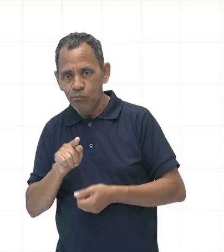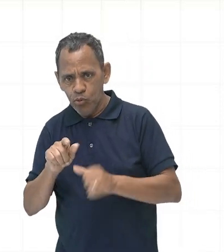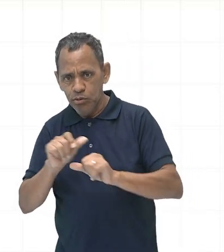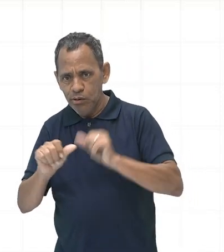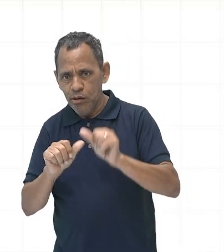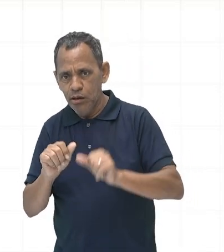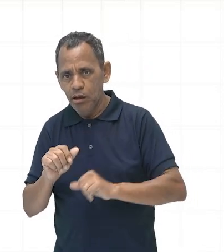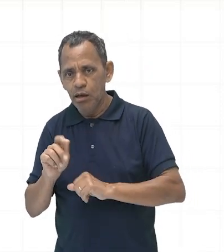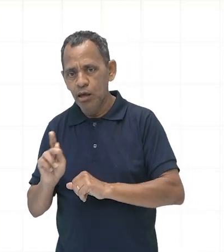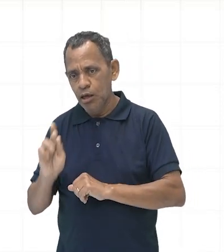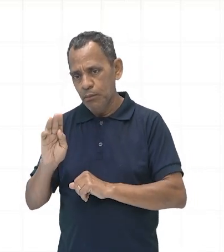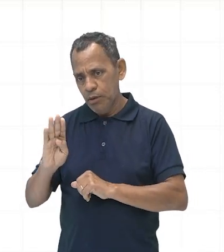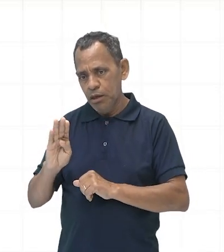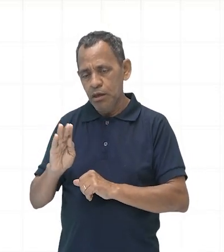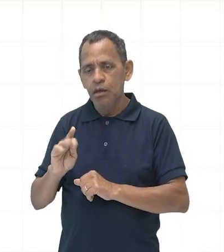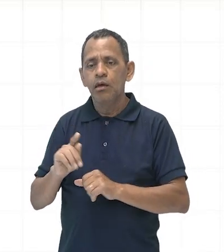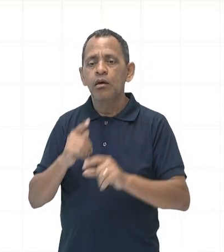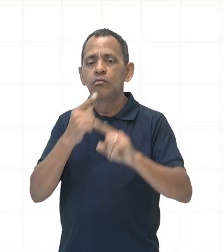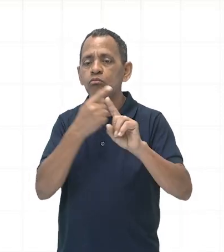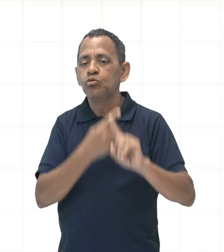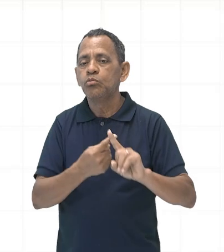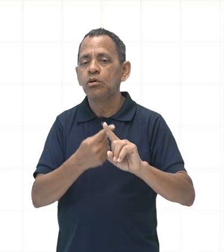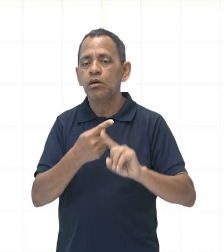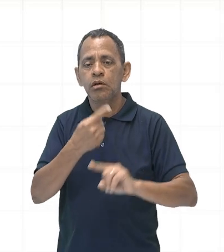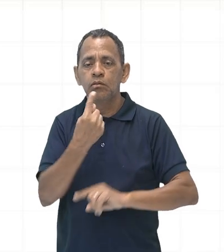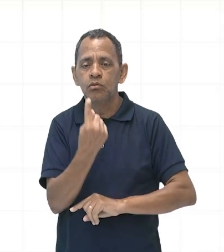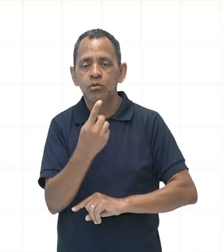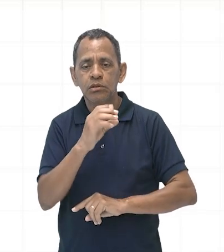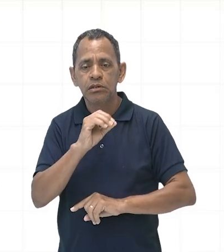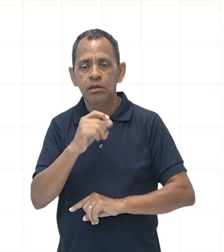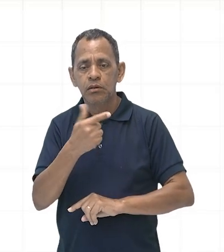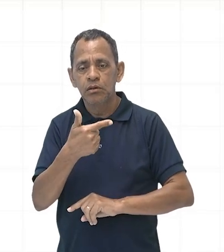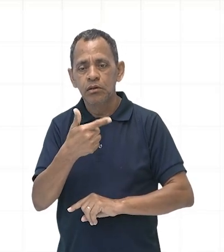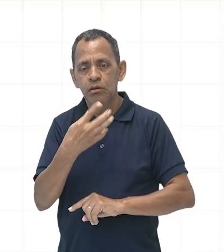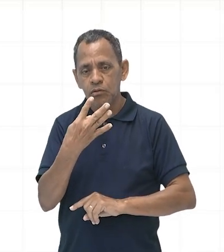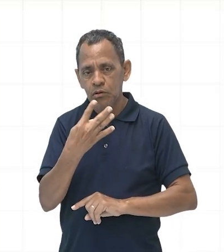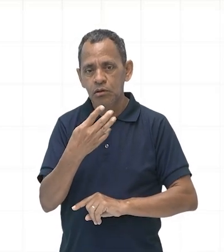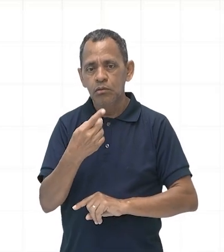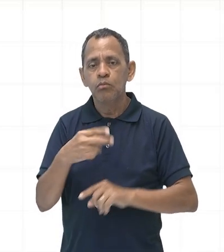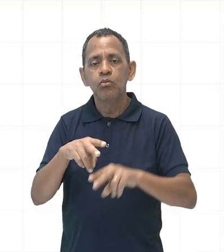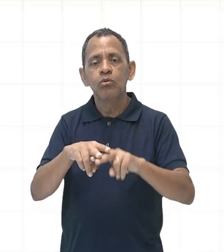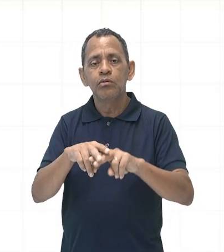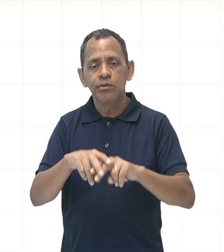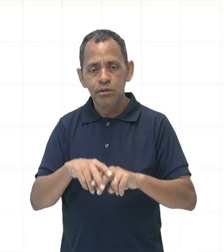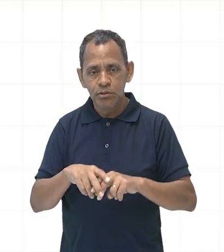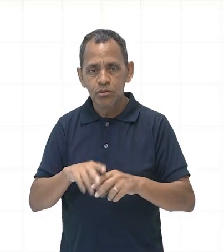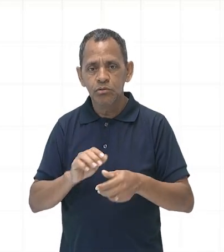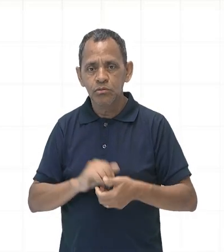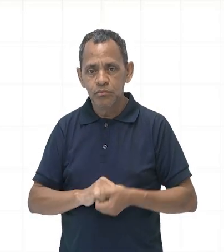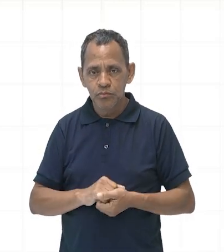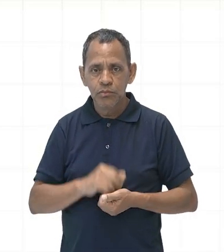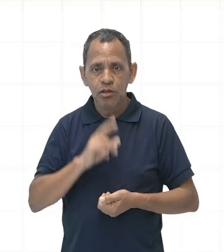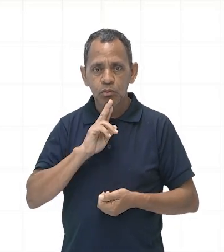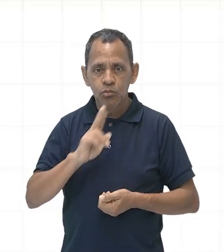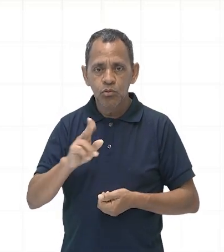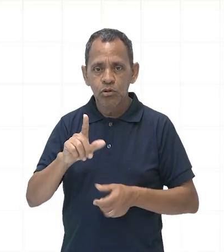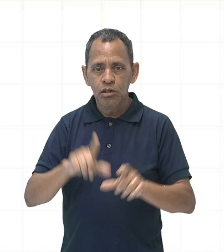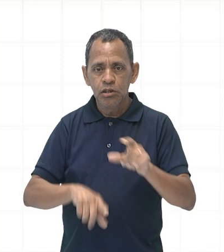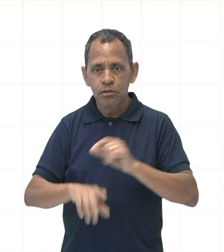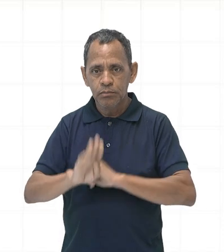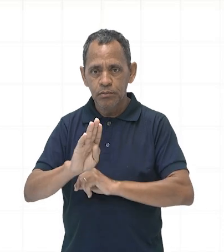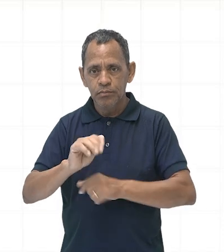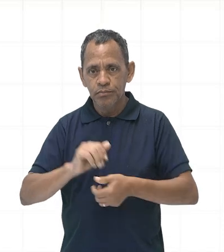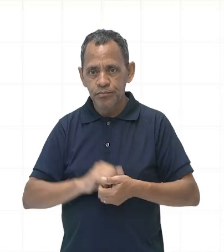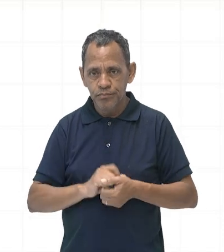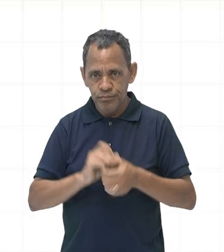é só multiplicar por 1024, né? Então, aqui, por isso que a resposta foi a letra B, certo?